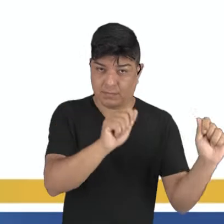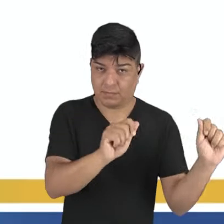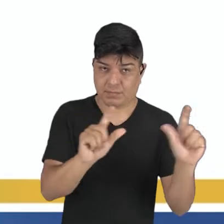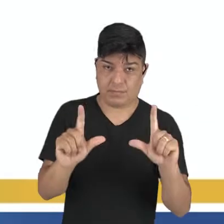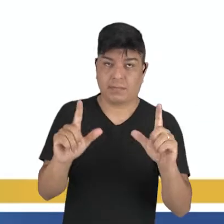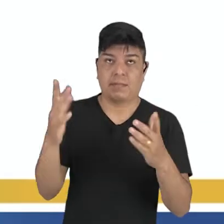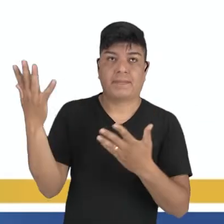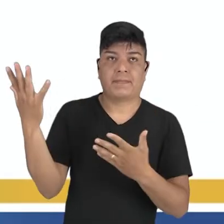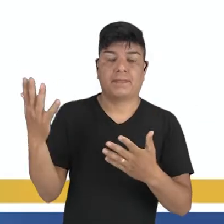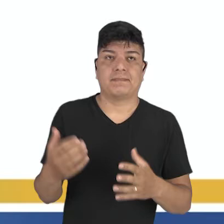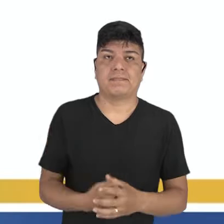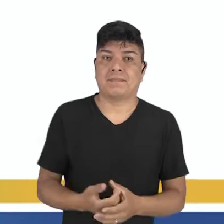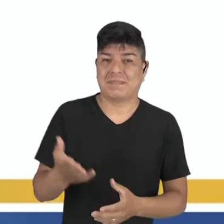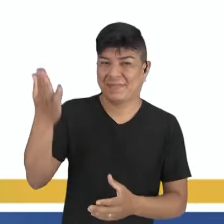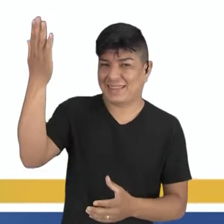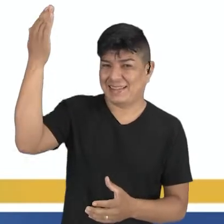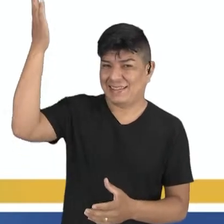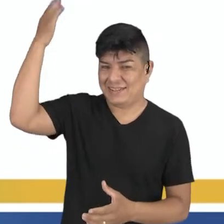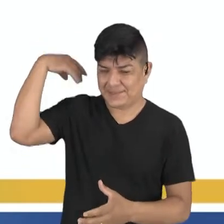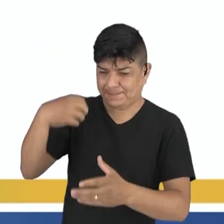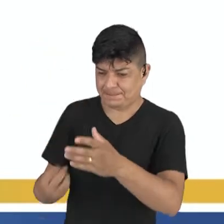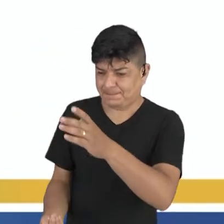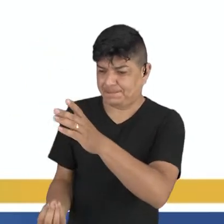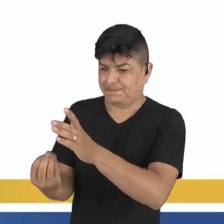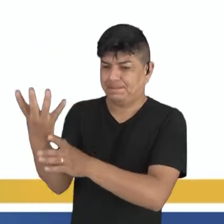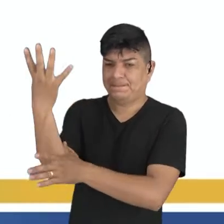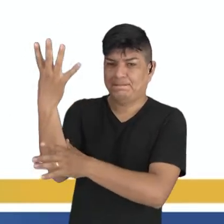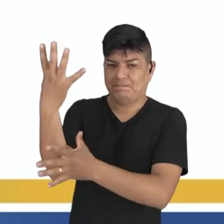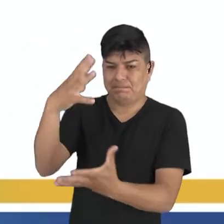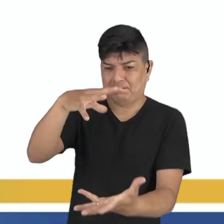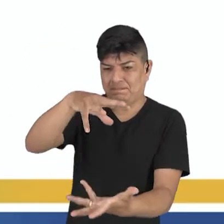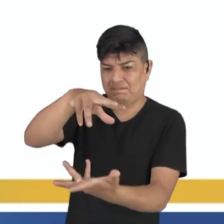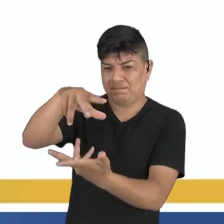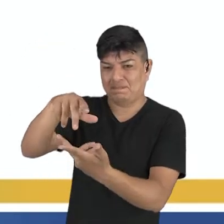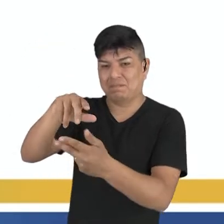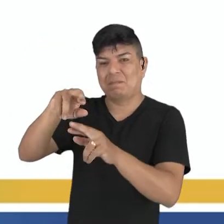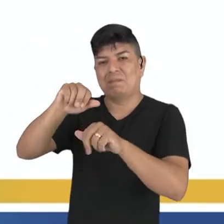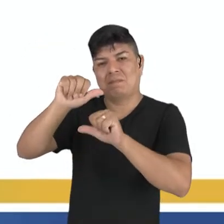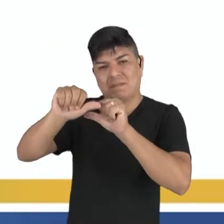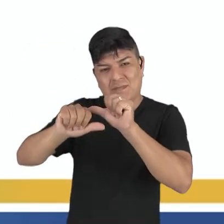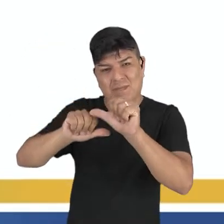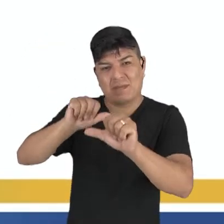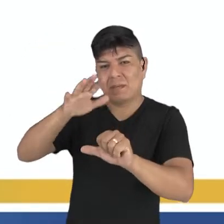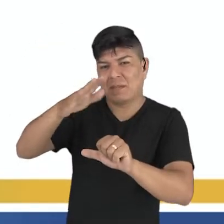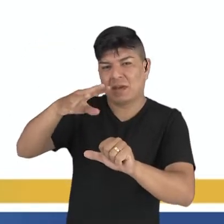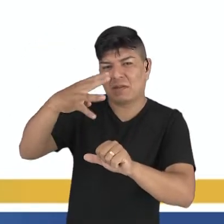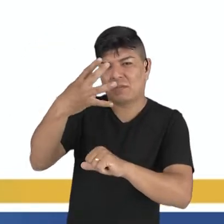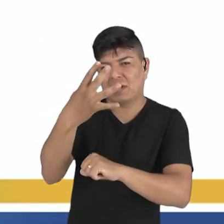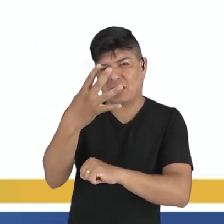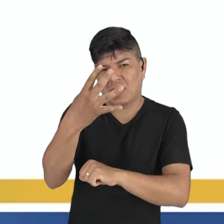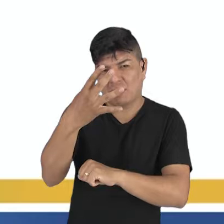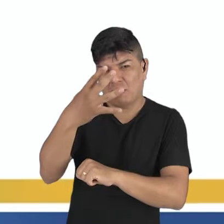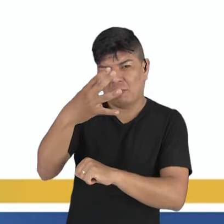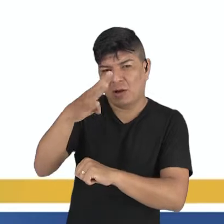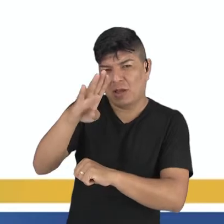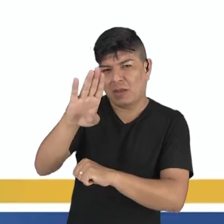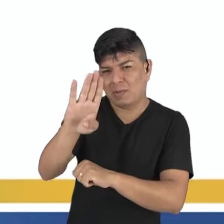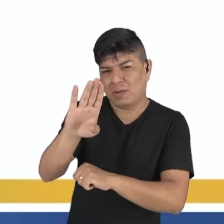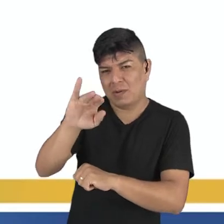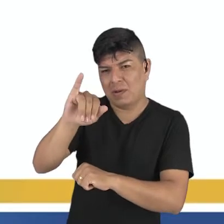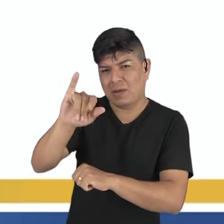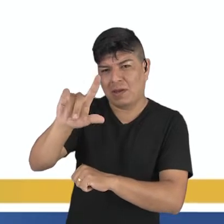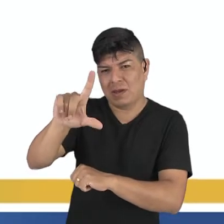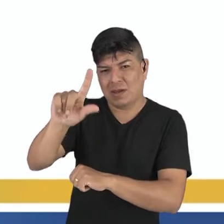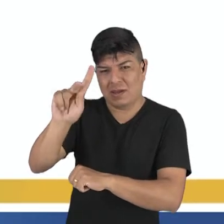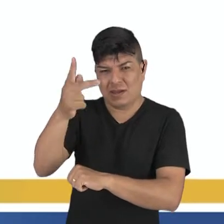formação, o planeta Terra já apresentou diversas configurações. Há aproximadamente 4,5 bilhões de anos teve início a